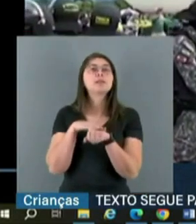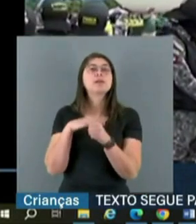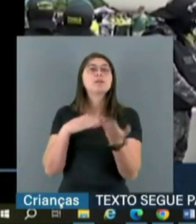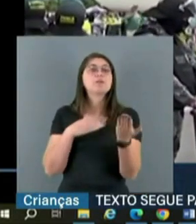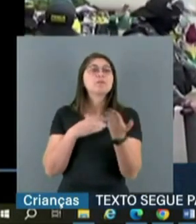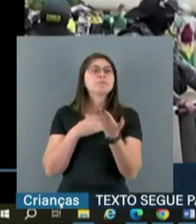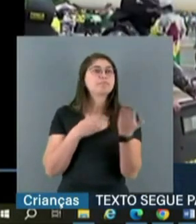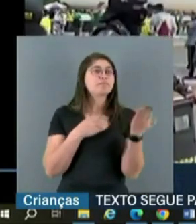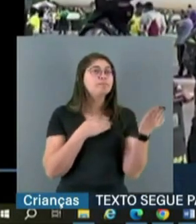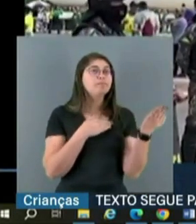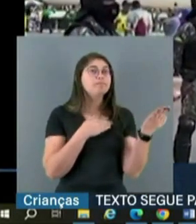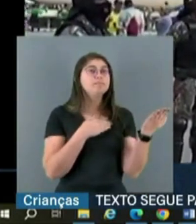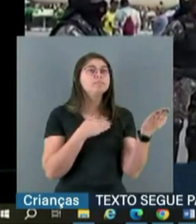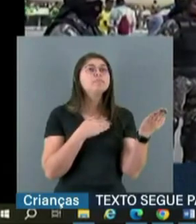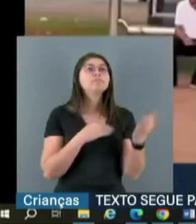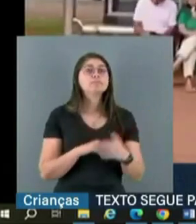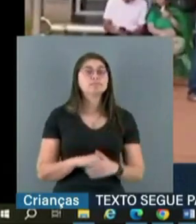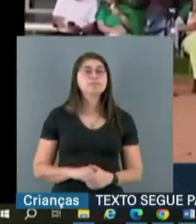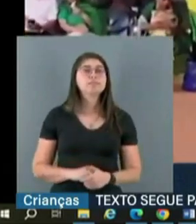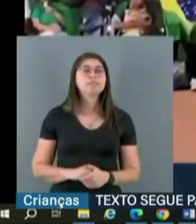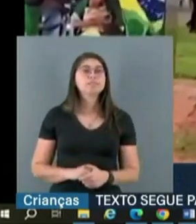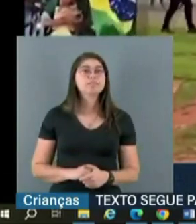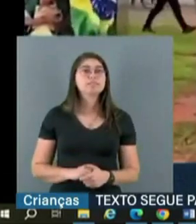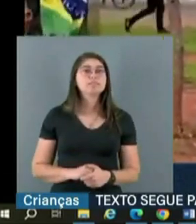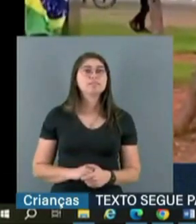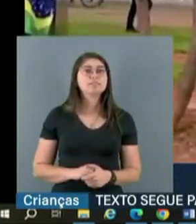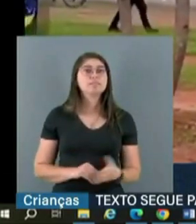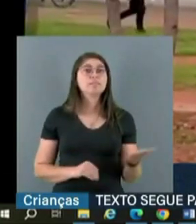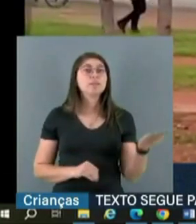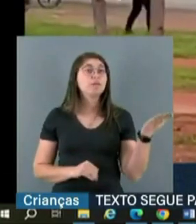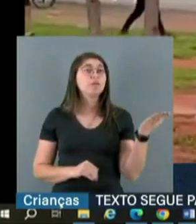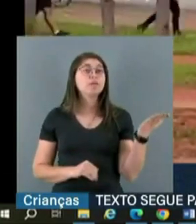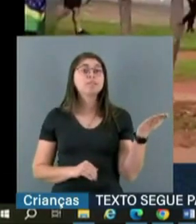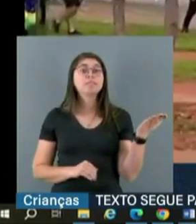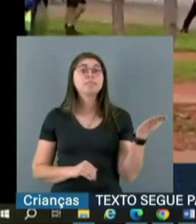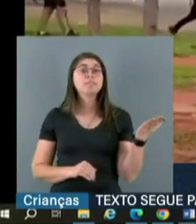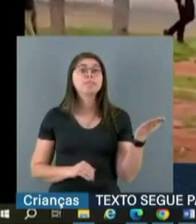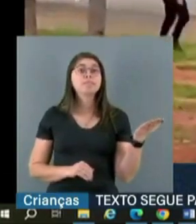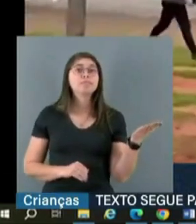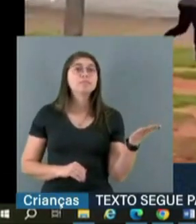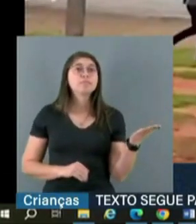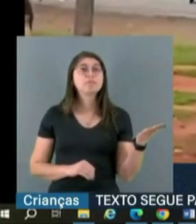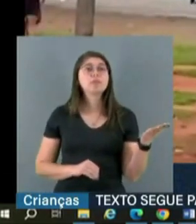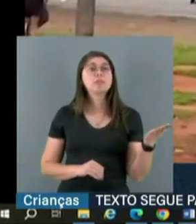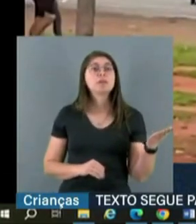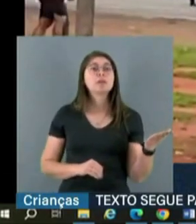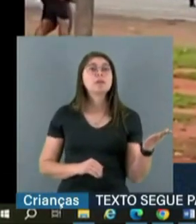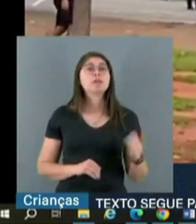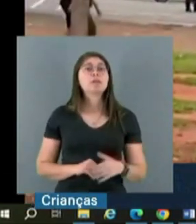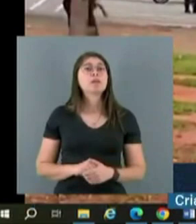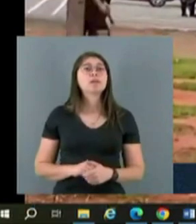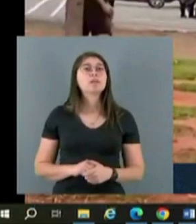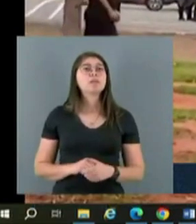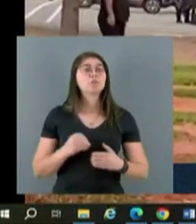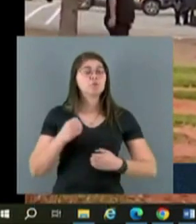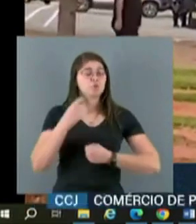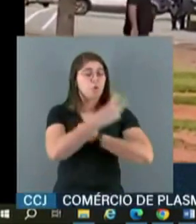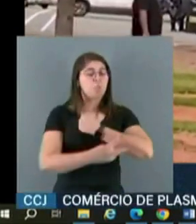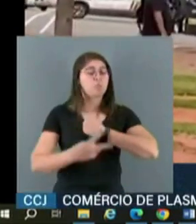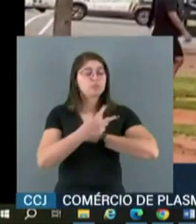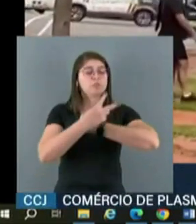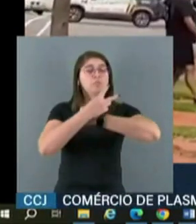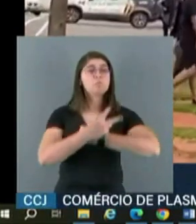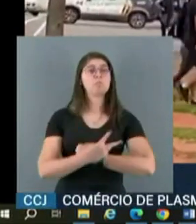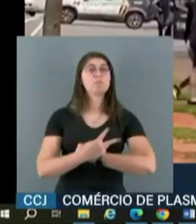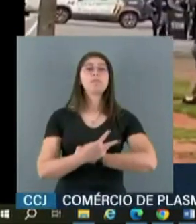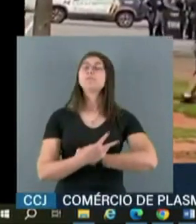Vai vendo que tem mais olha olha lá olha lá todo mundo discudinho no chão que coisa